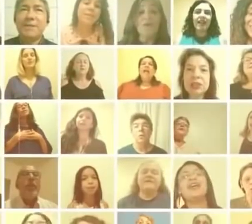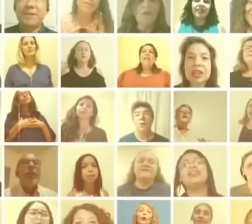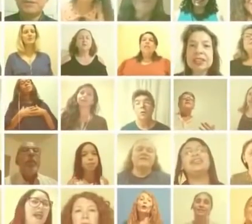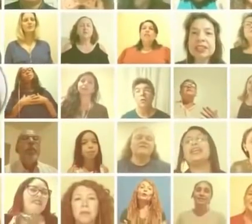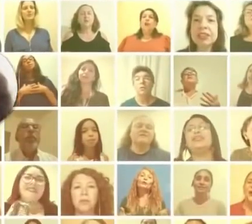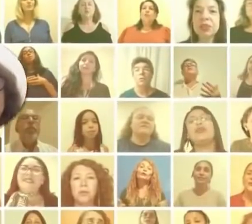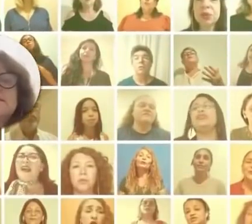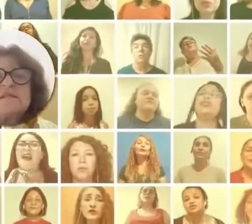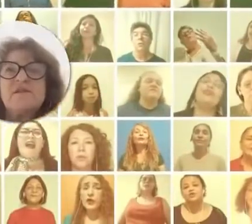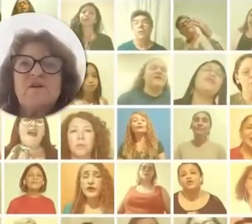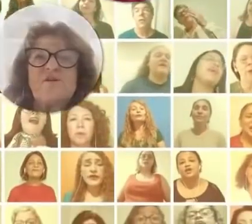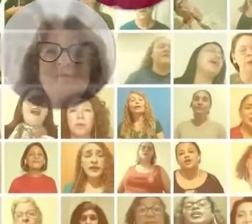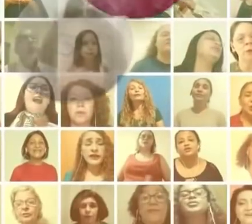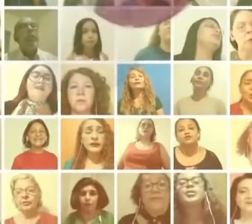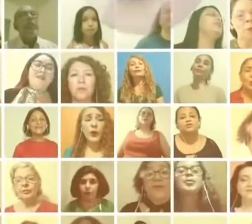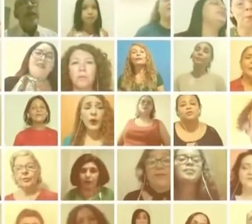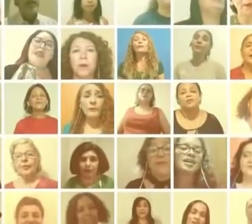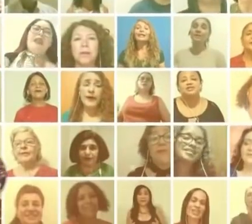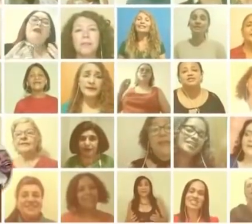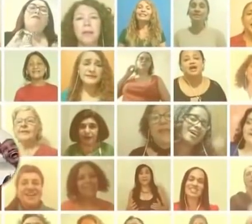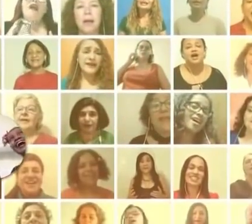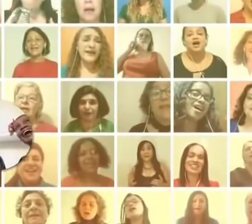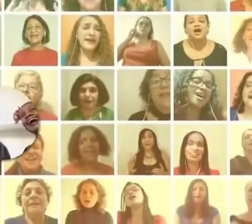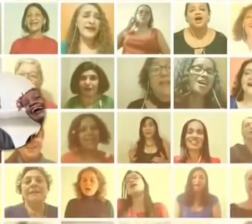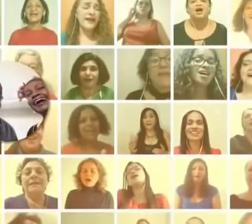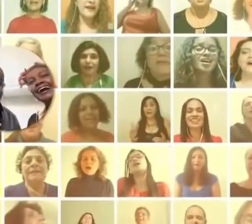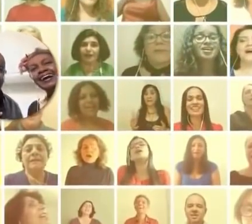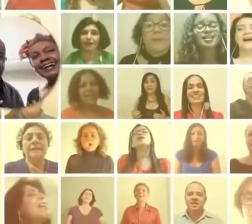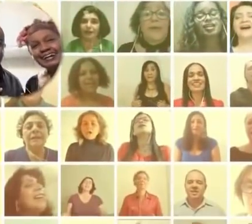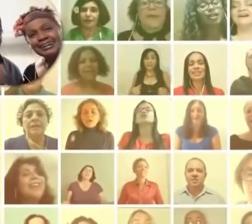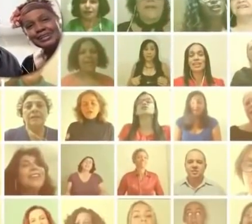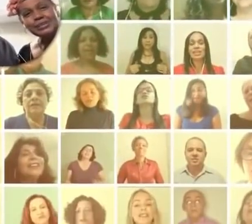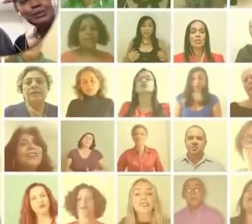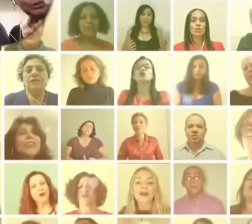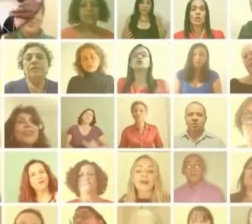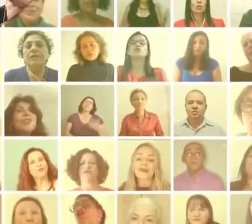Às vezes ouço o vento passar.